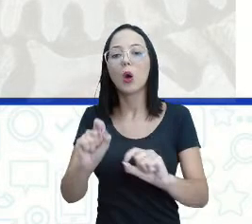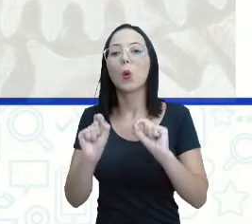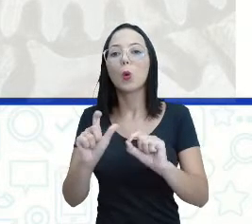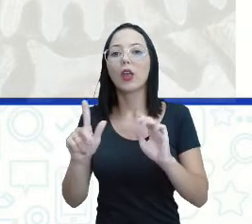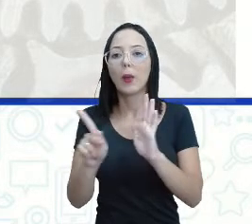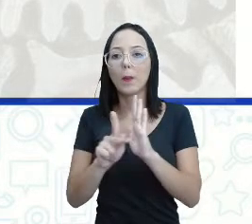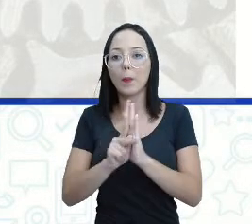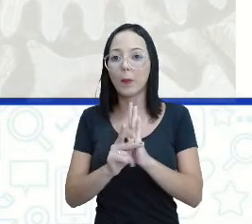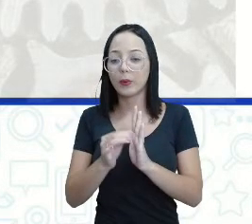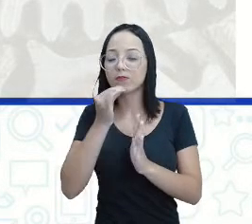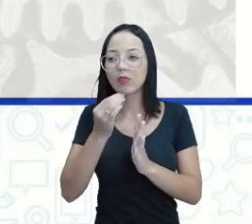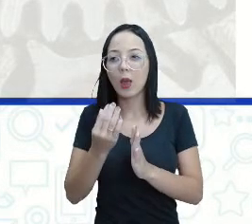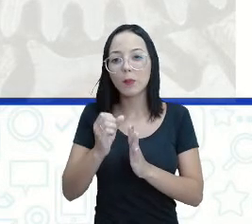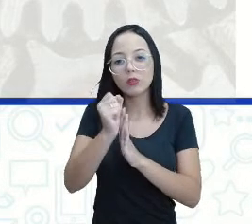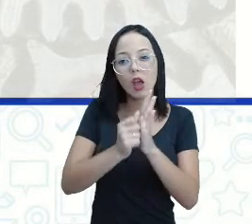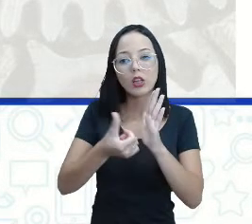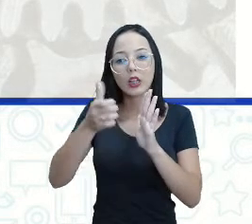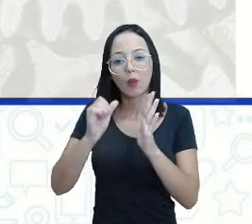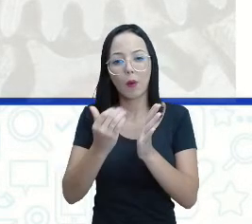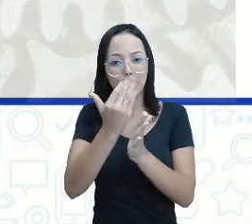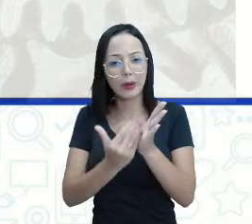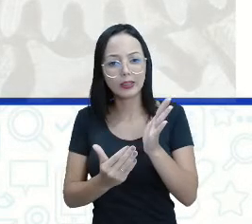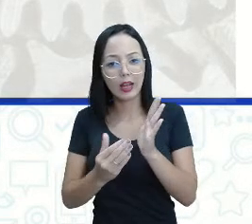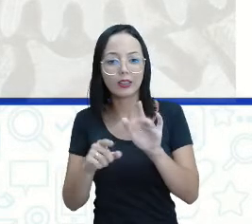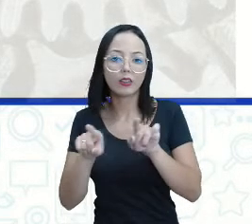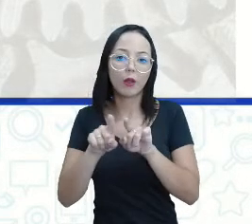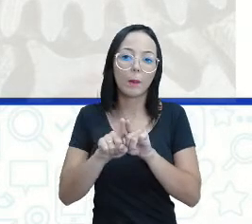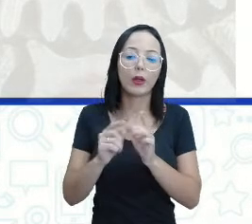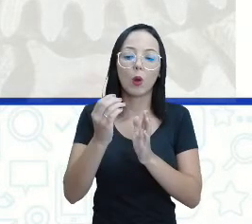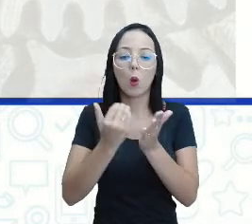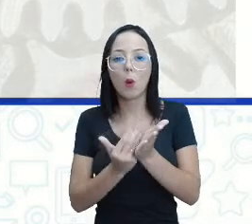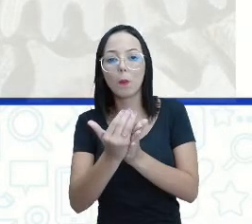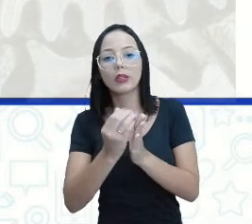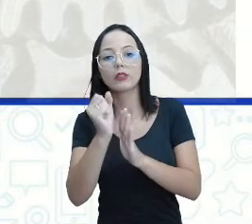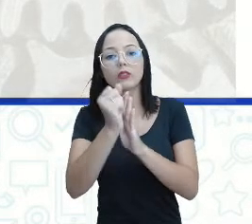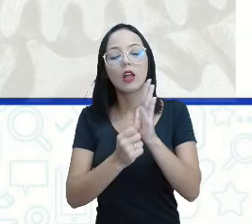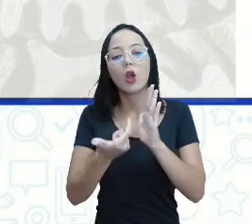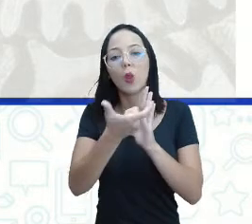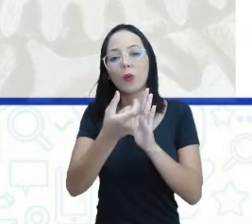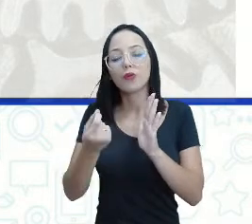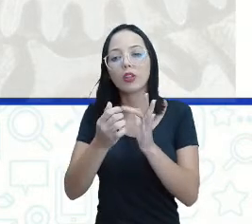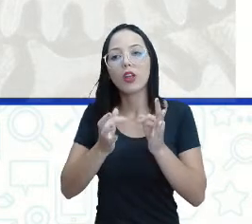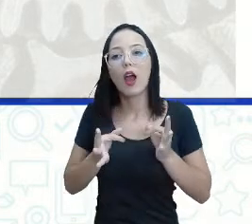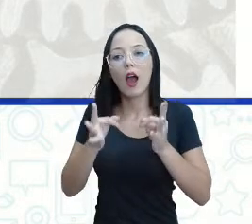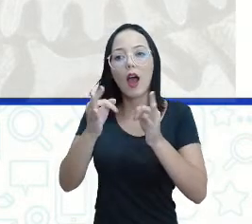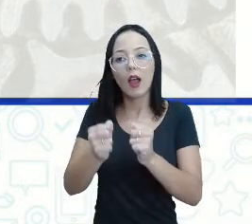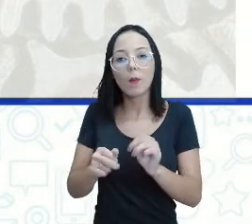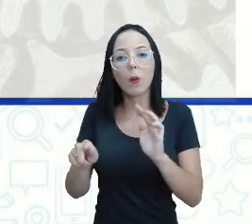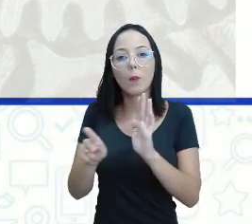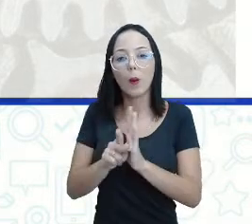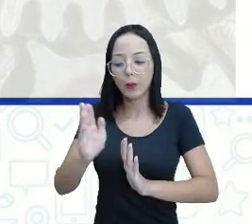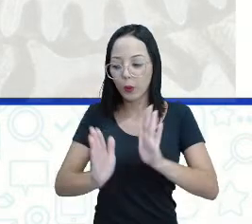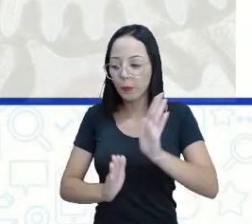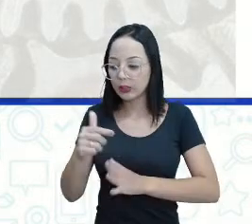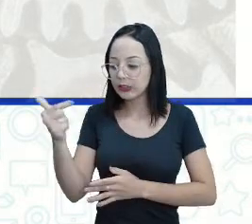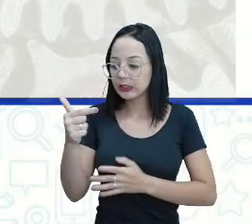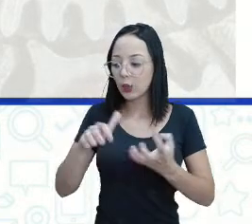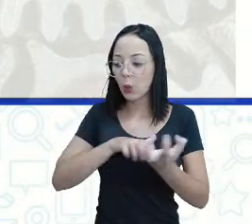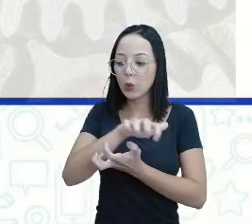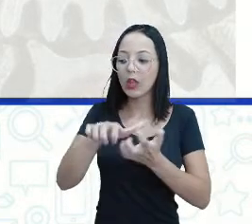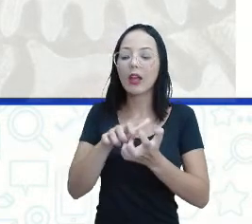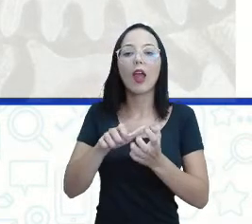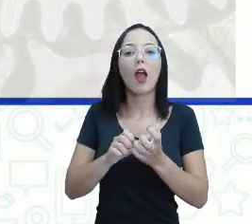a segunda metade do século XIX e o século XX, tendo seu fim durante a Segunda Guerra Mundial.